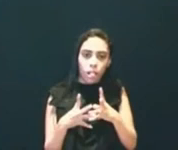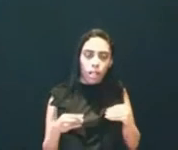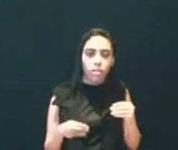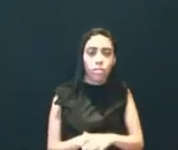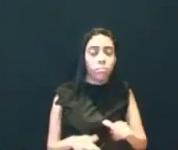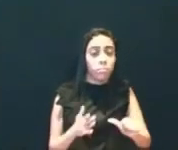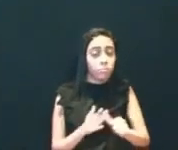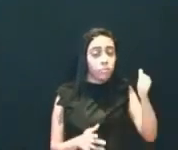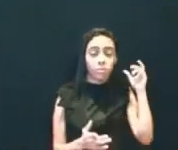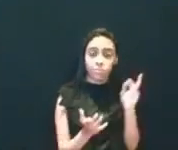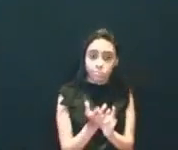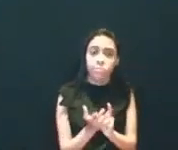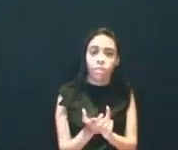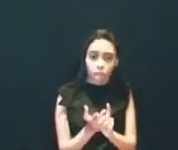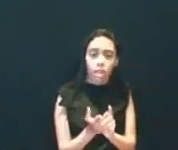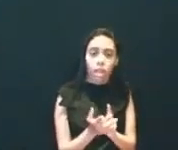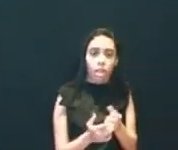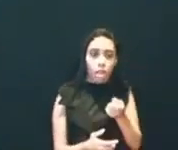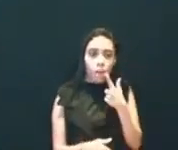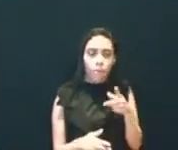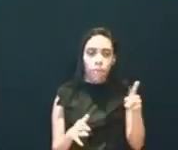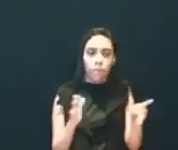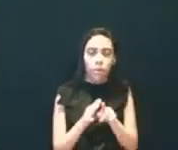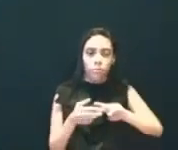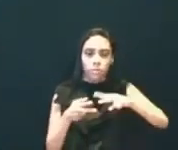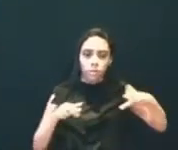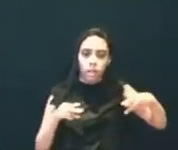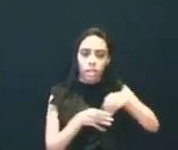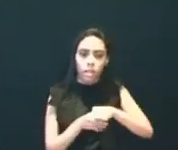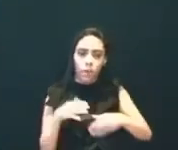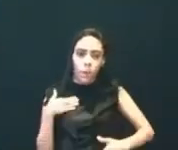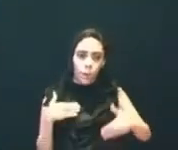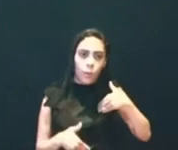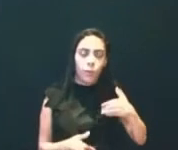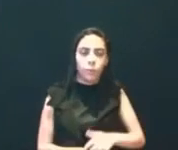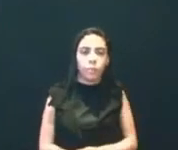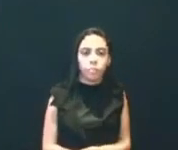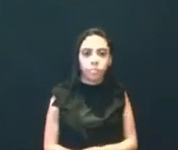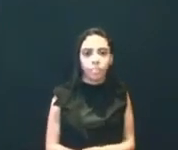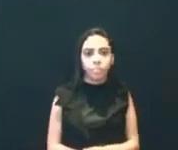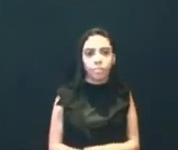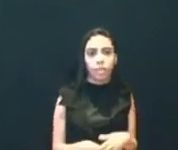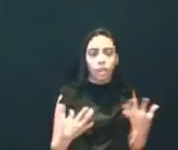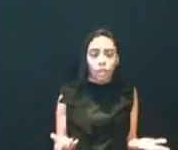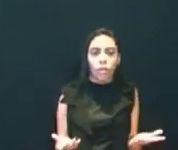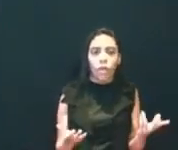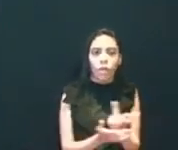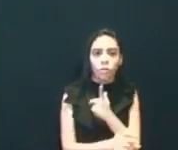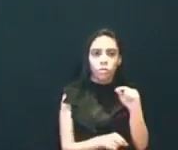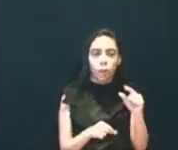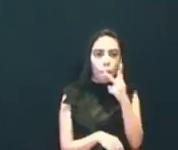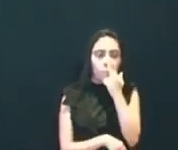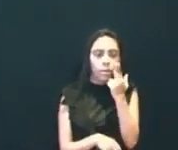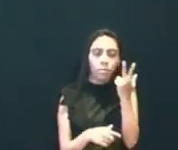droga efetivamente, né, contra uma lesão genética, a lesão BCR-ABL. A partir daí, abriu-se